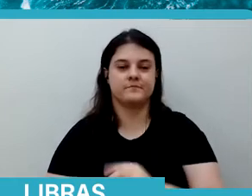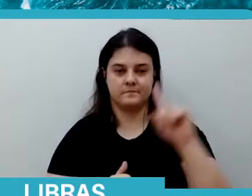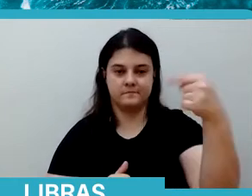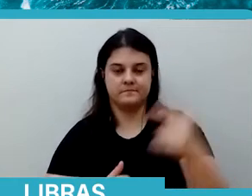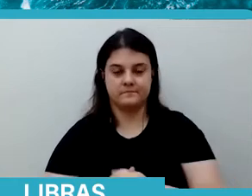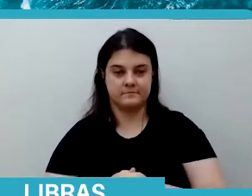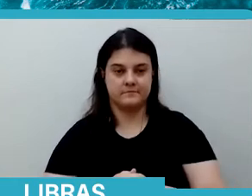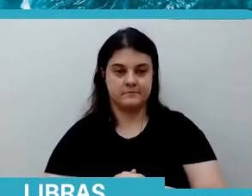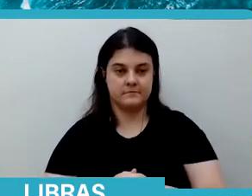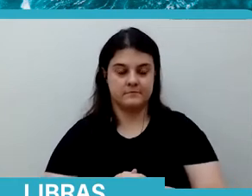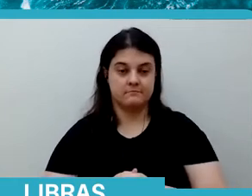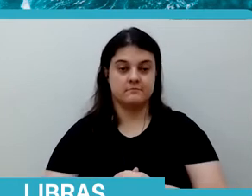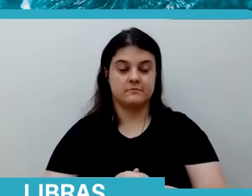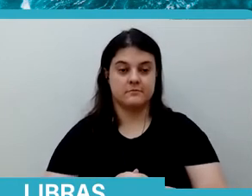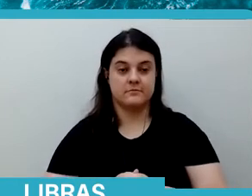favor